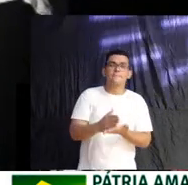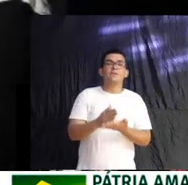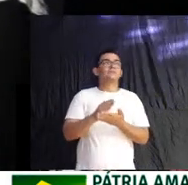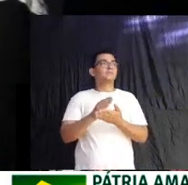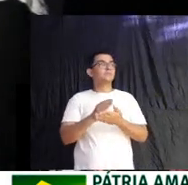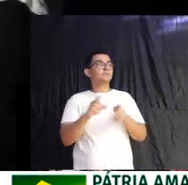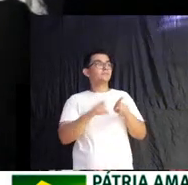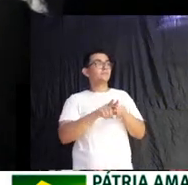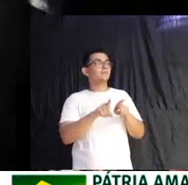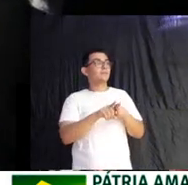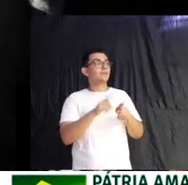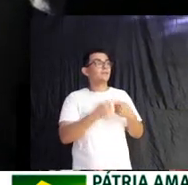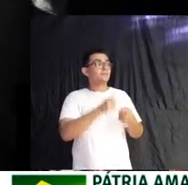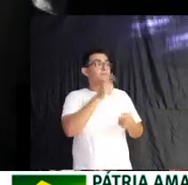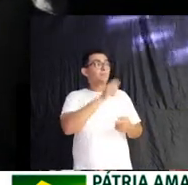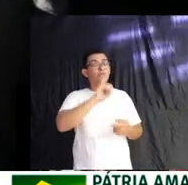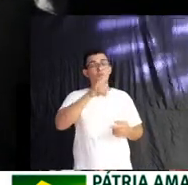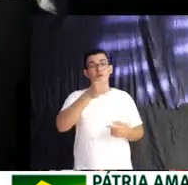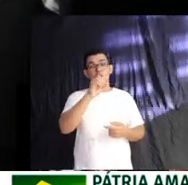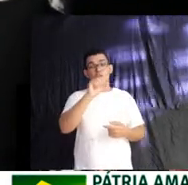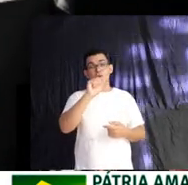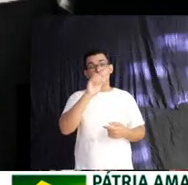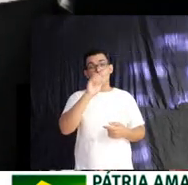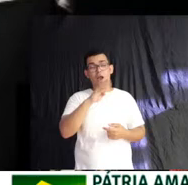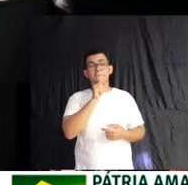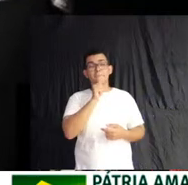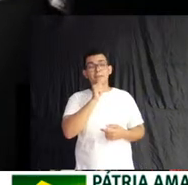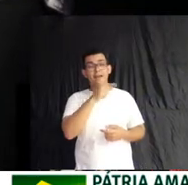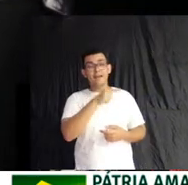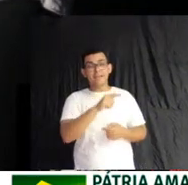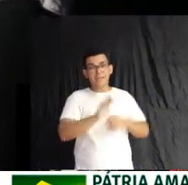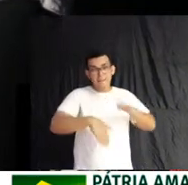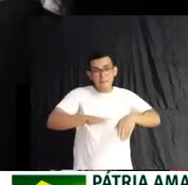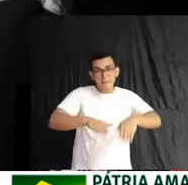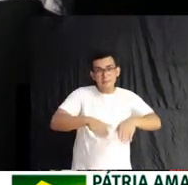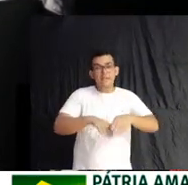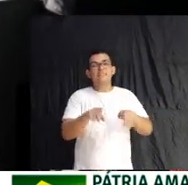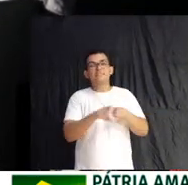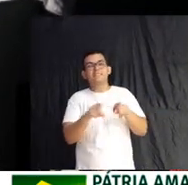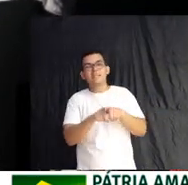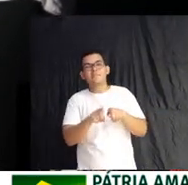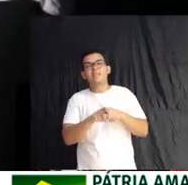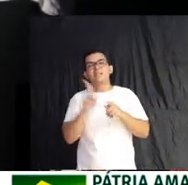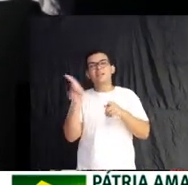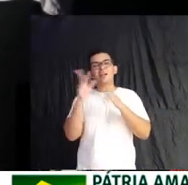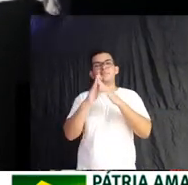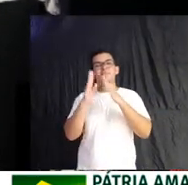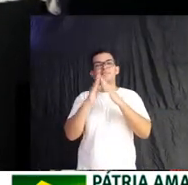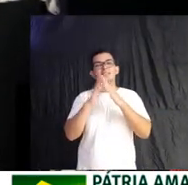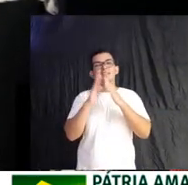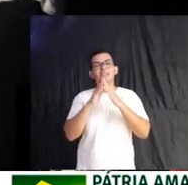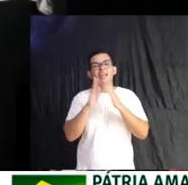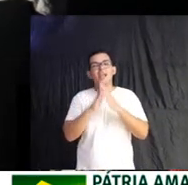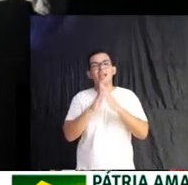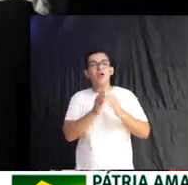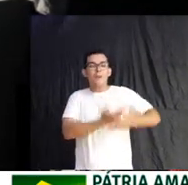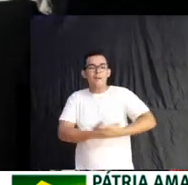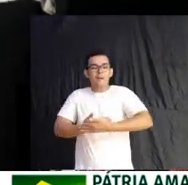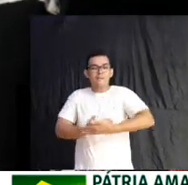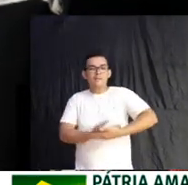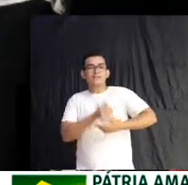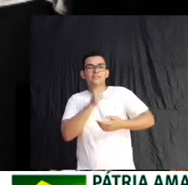ainda estava trocando umas fraldas em casa naquela época. Né? O Andrei também. Mas o David, ele me conheceu lá no